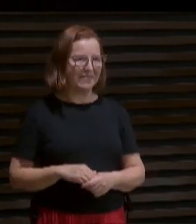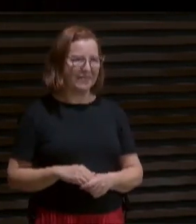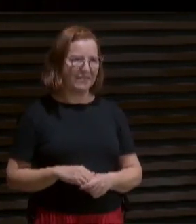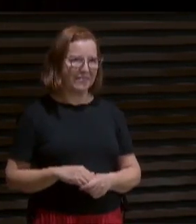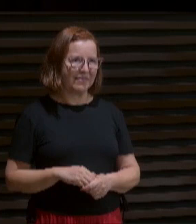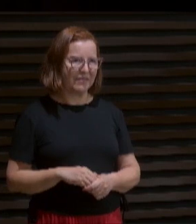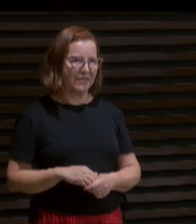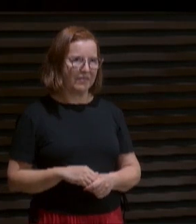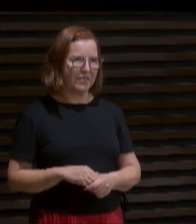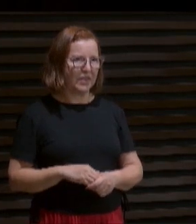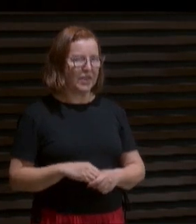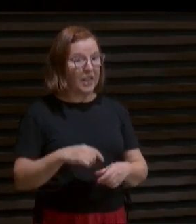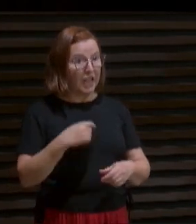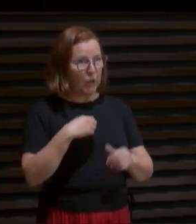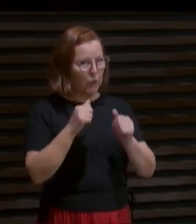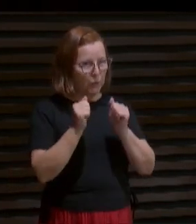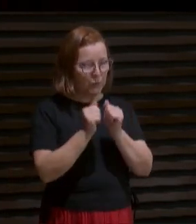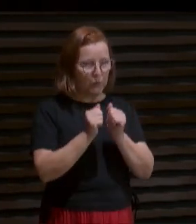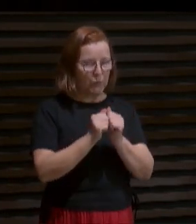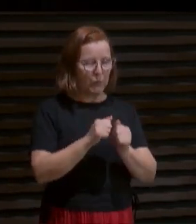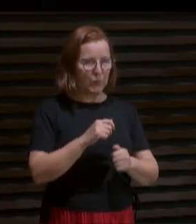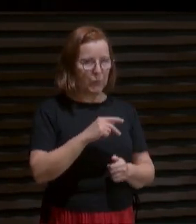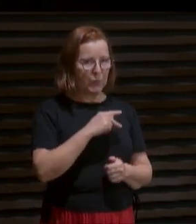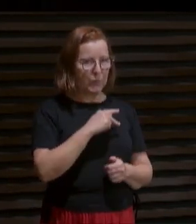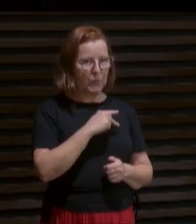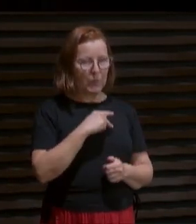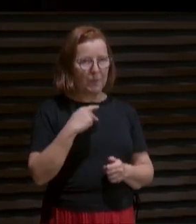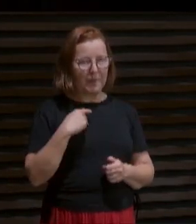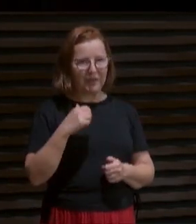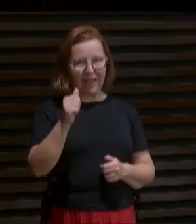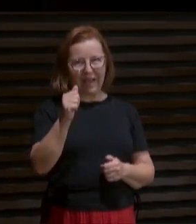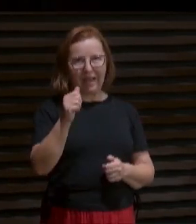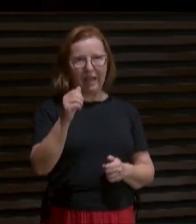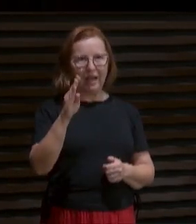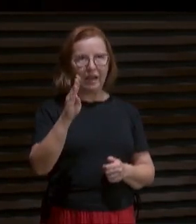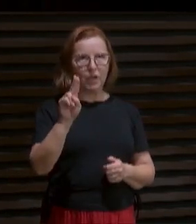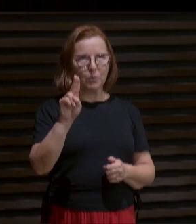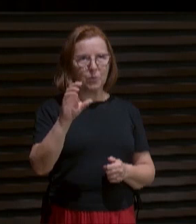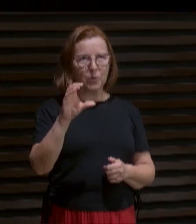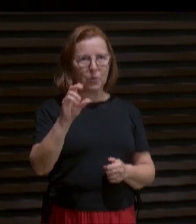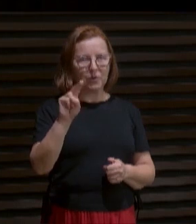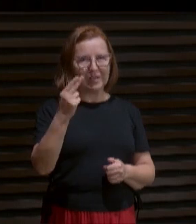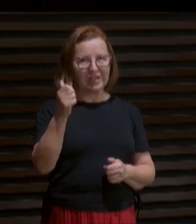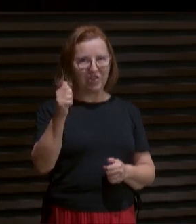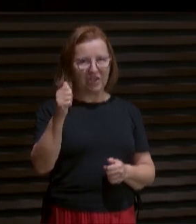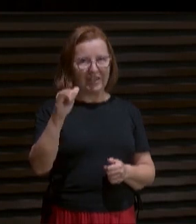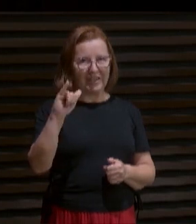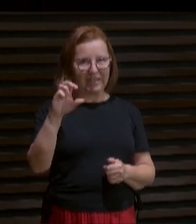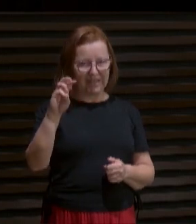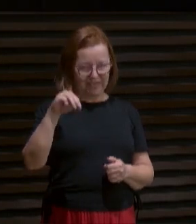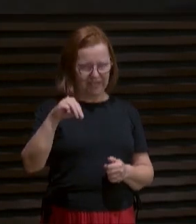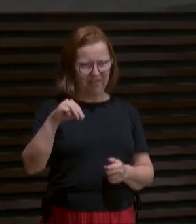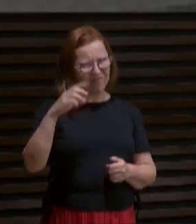Eu estava com o pastor Abuchaim uma vez, tomando um café com um grupo de pessoas, e